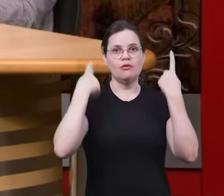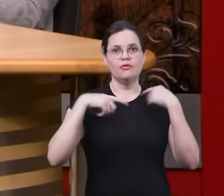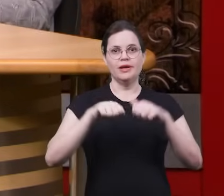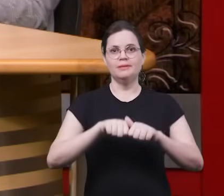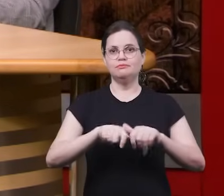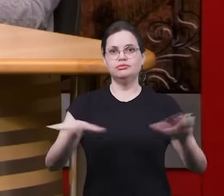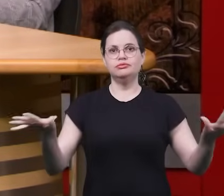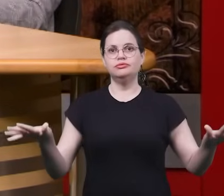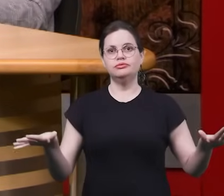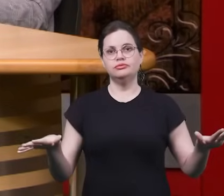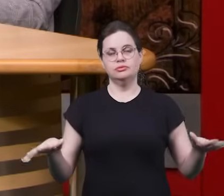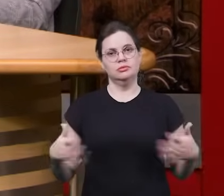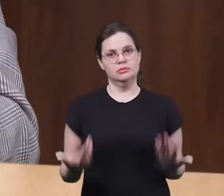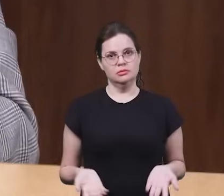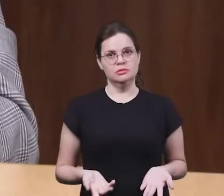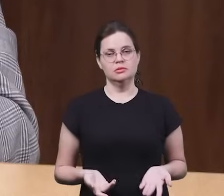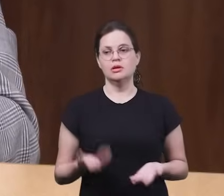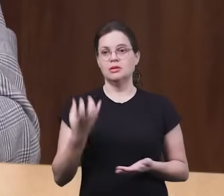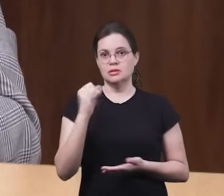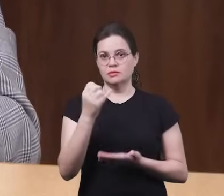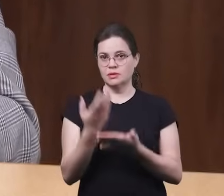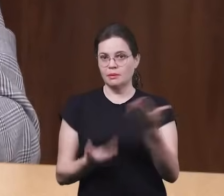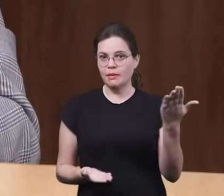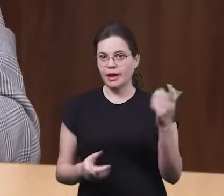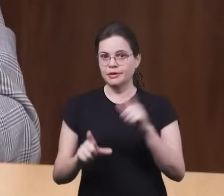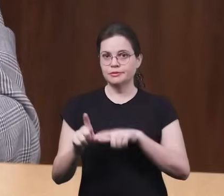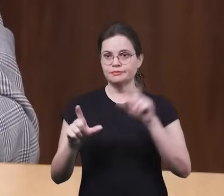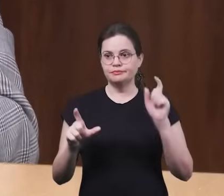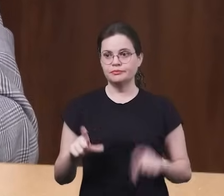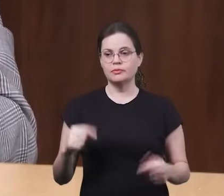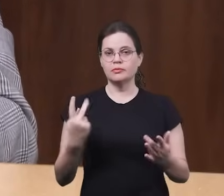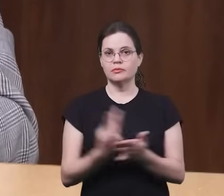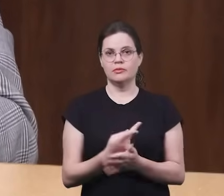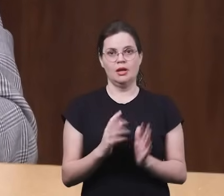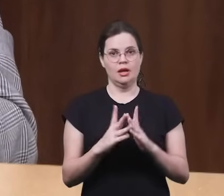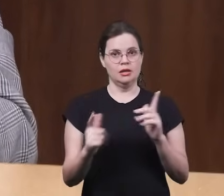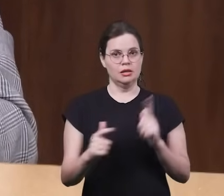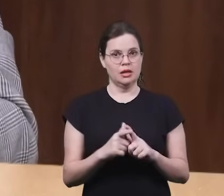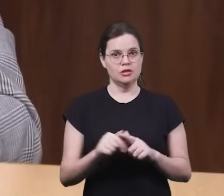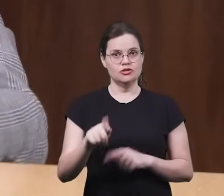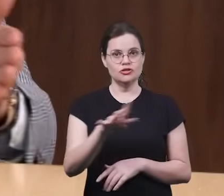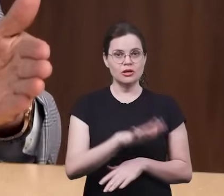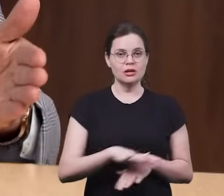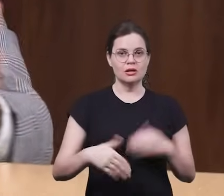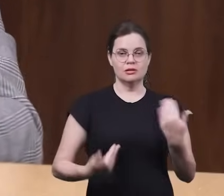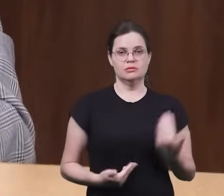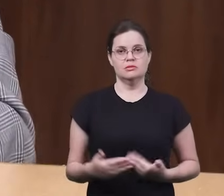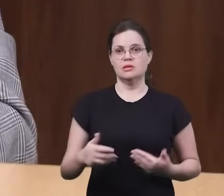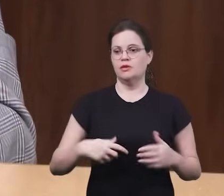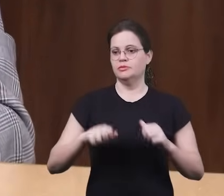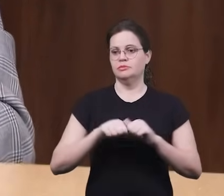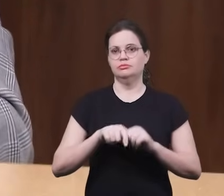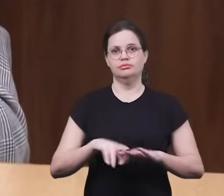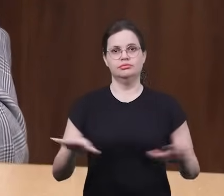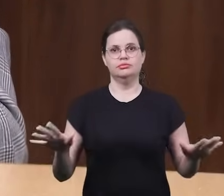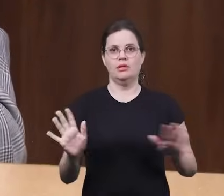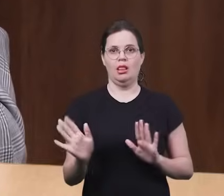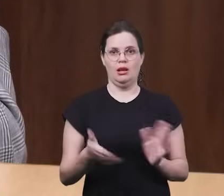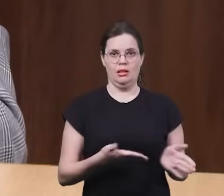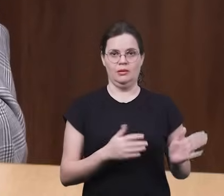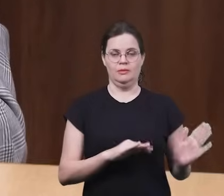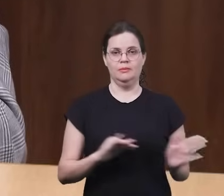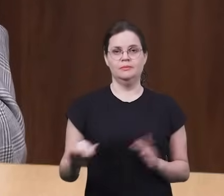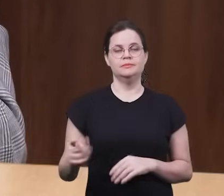dispersa. Porque o pastor, ele tem uma característica, né? Que é aquilo que nós vimos lá no Velho